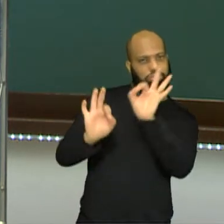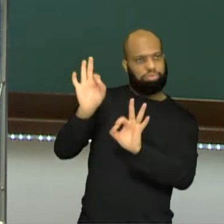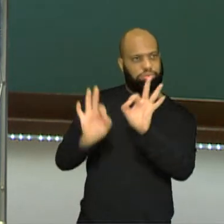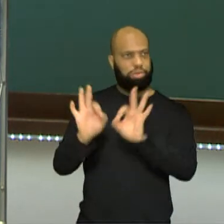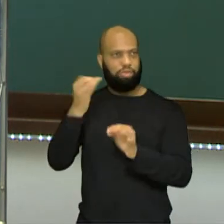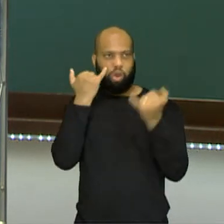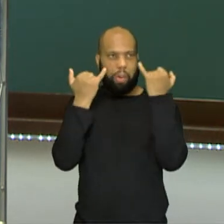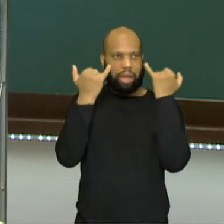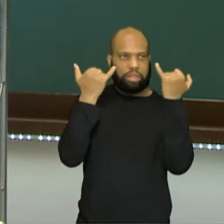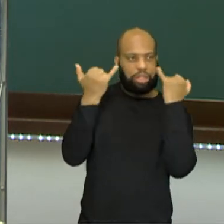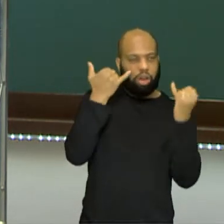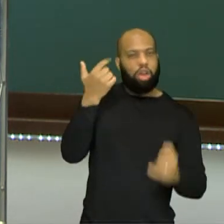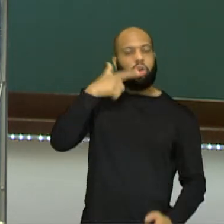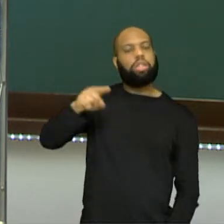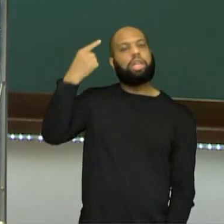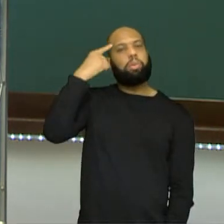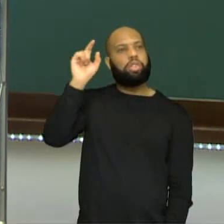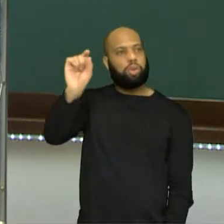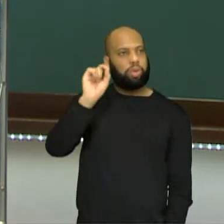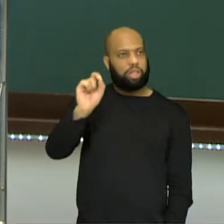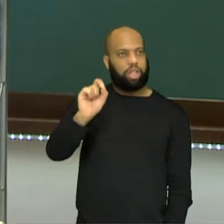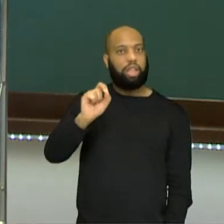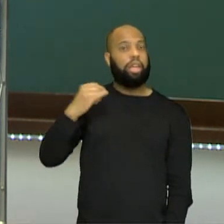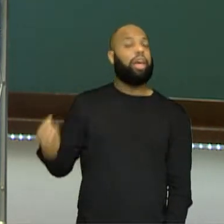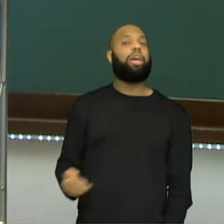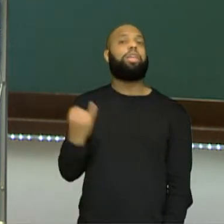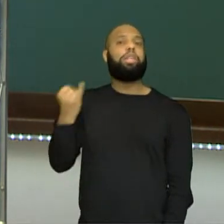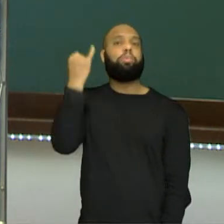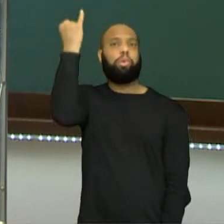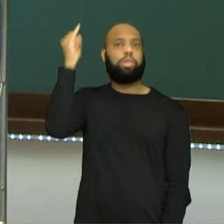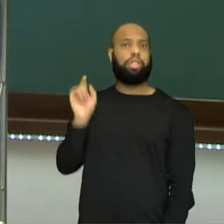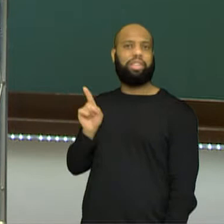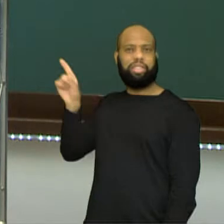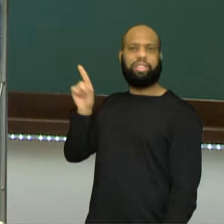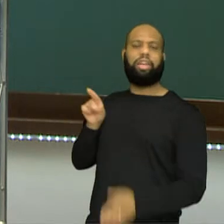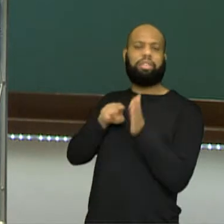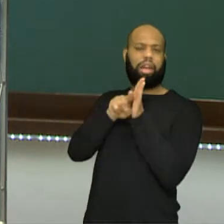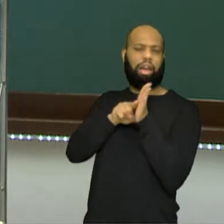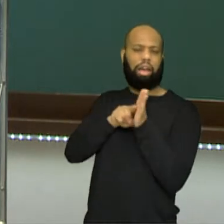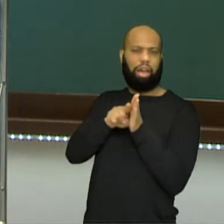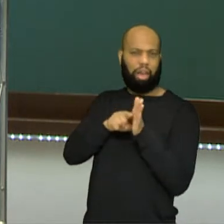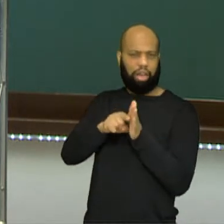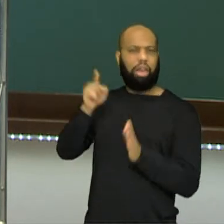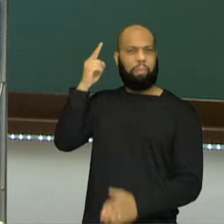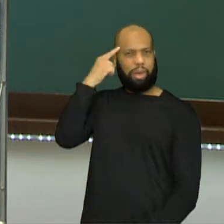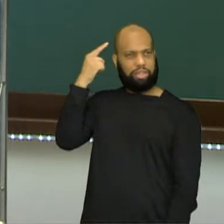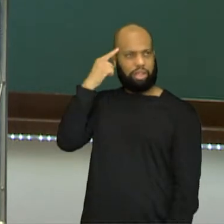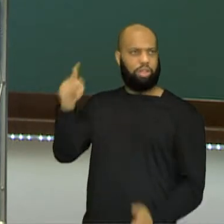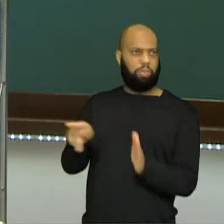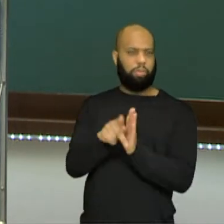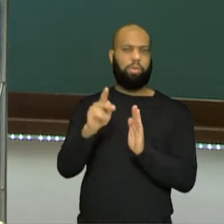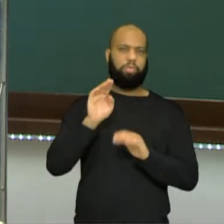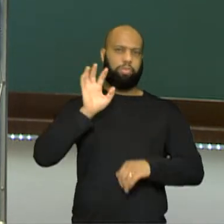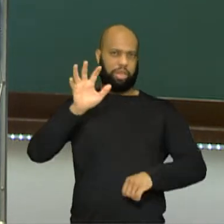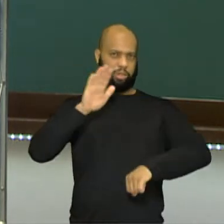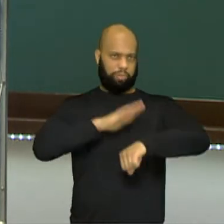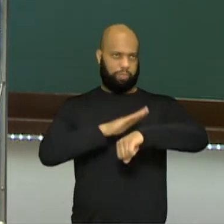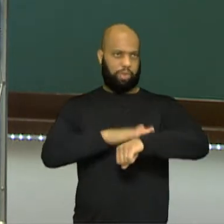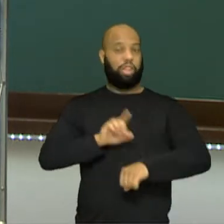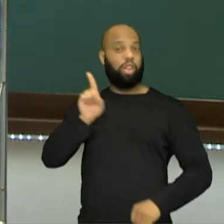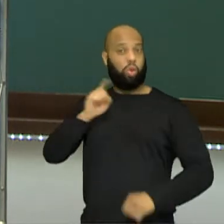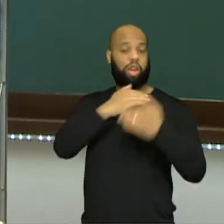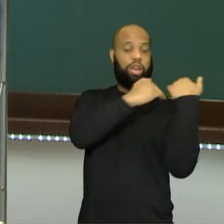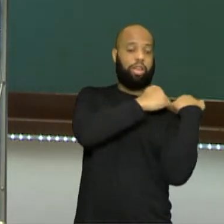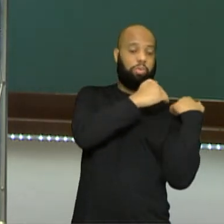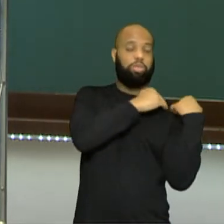a gente já pode pensar o seguinte: qual é a importância desse cientista pensador para esse momento? Então, ele foi